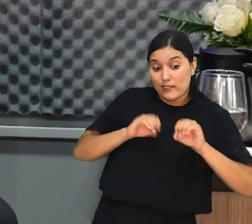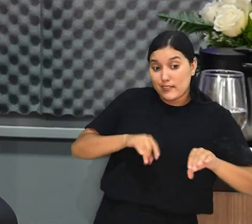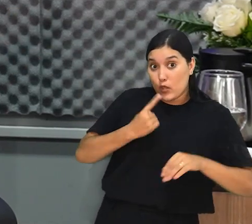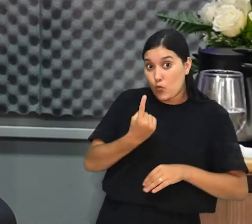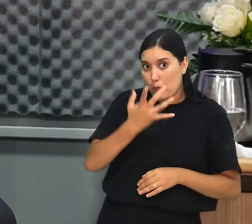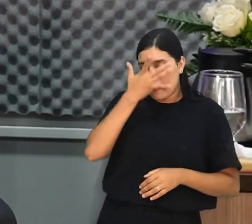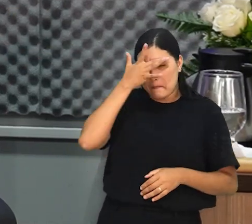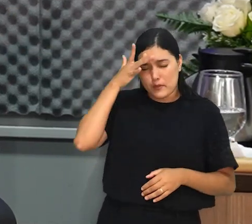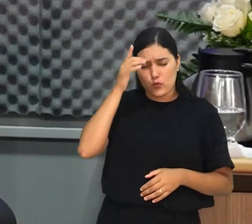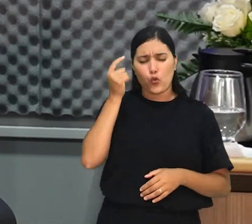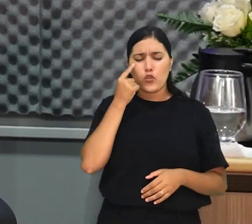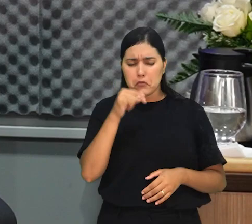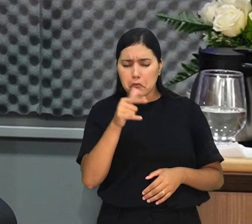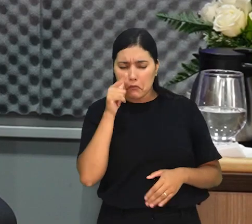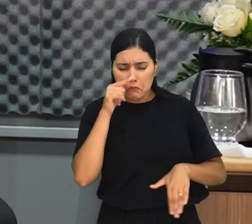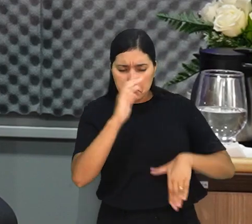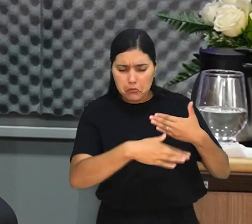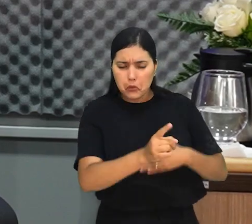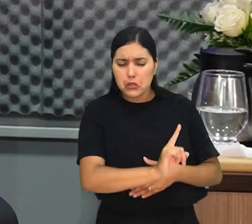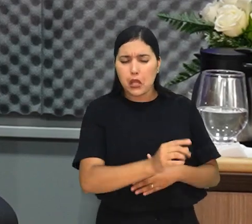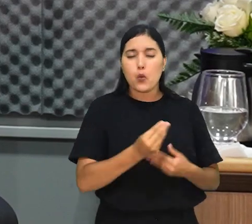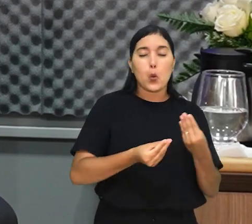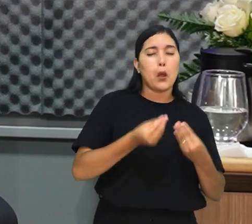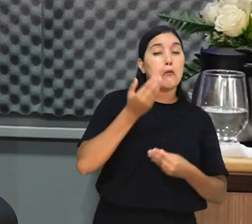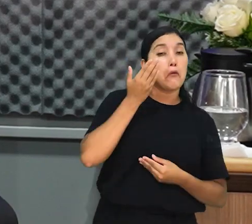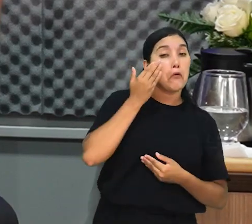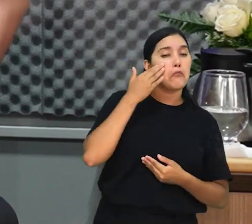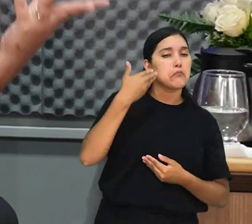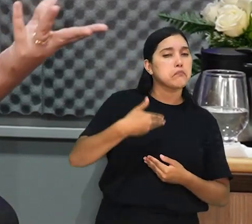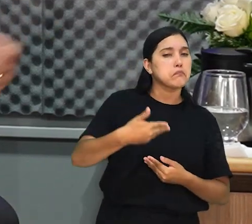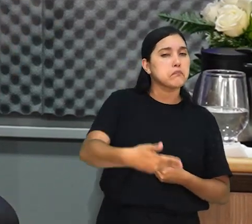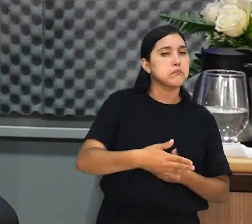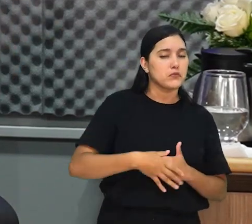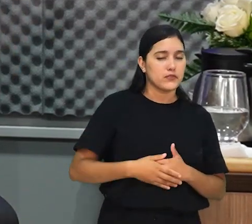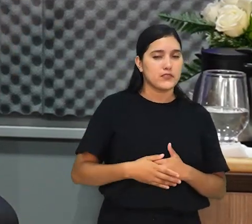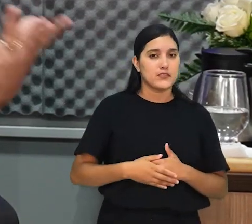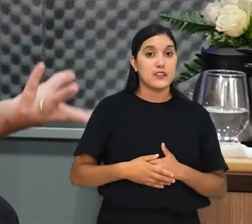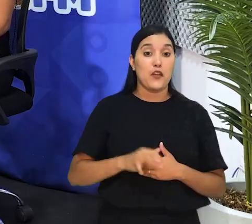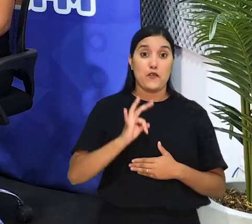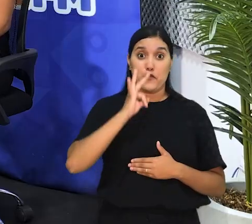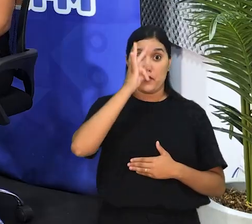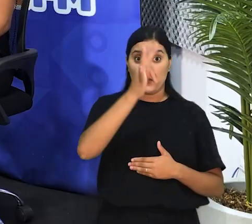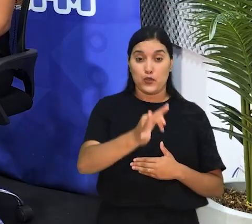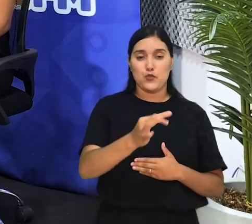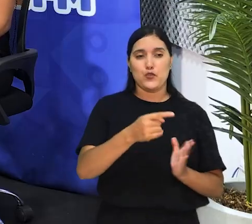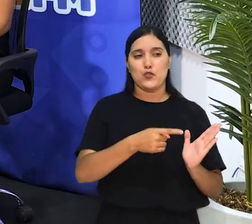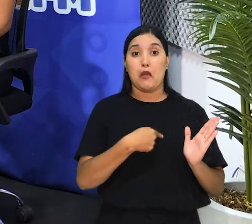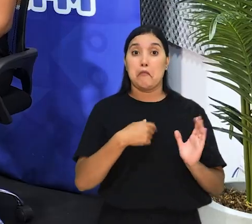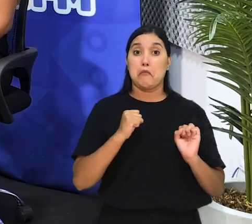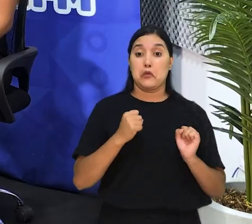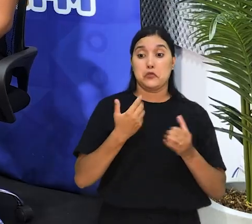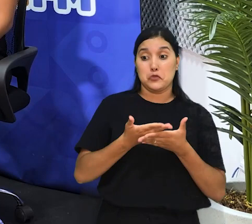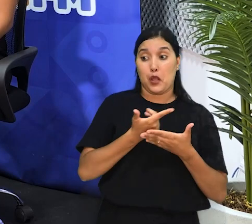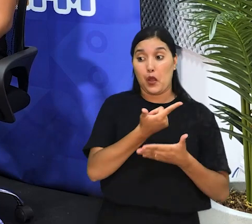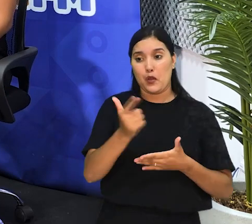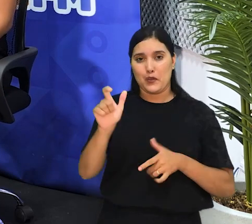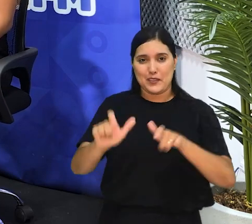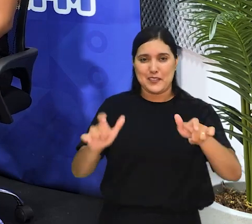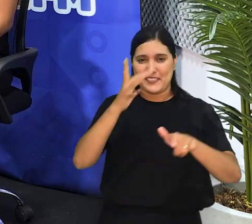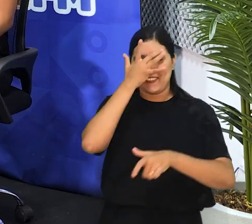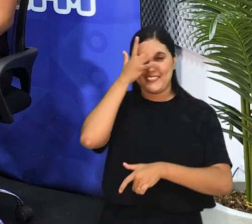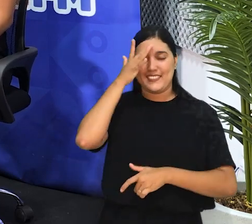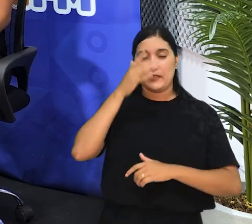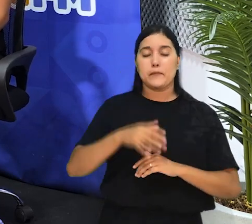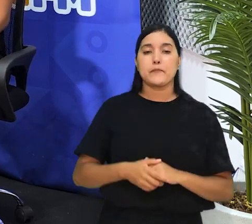que vai aí, se ela vai desenvolver ou não. Quem sabe mais à frente eu posso estar também estudando com outras pessoas.